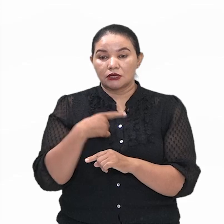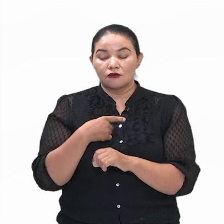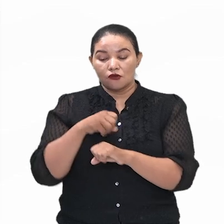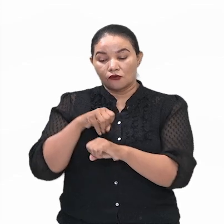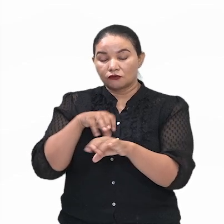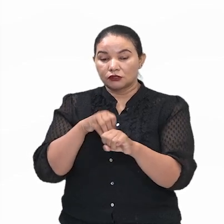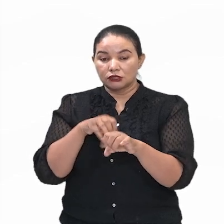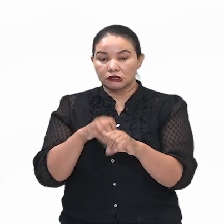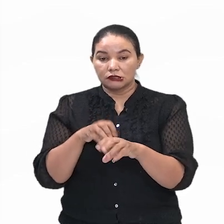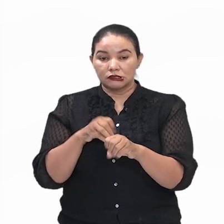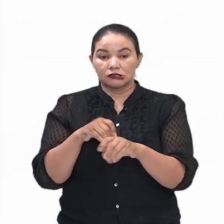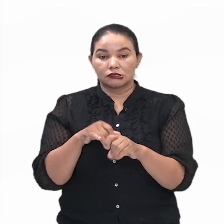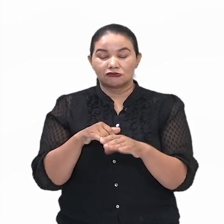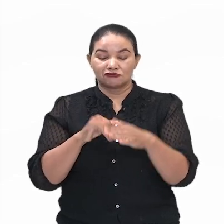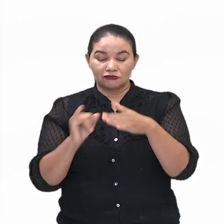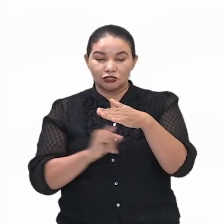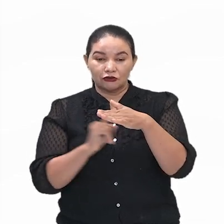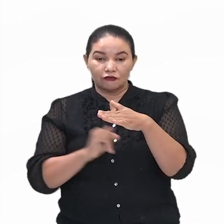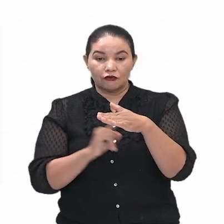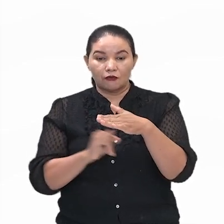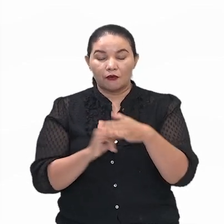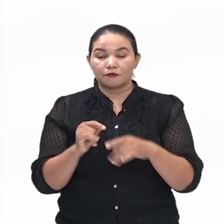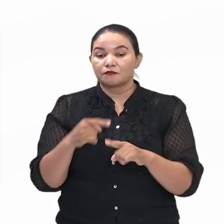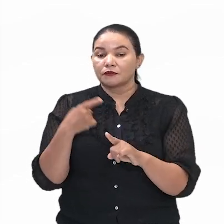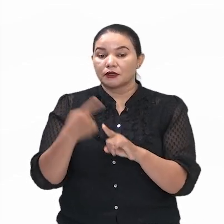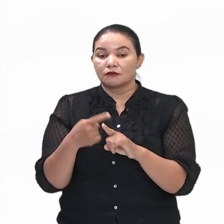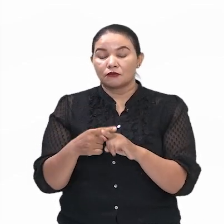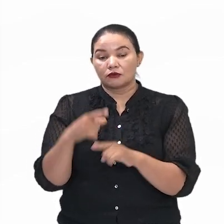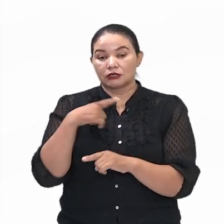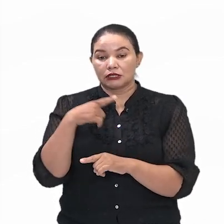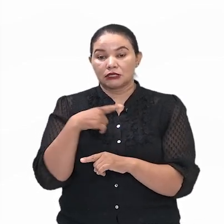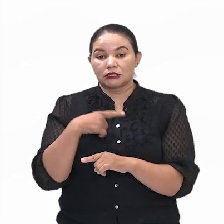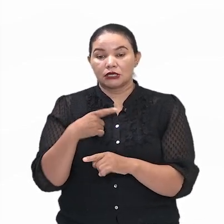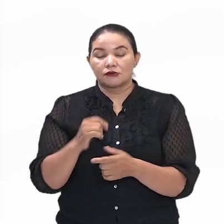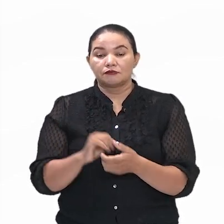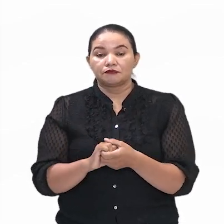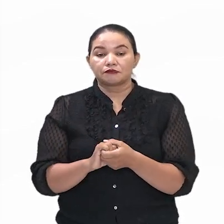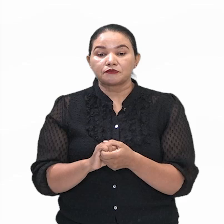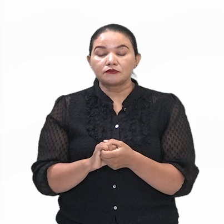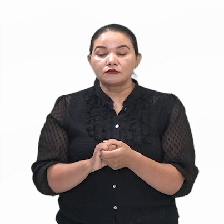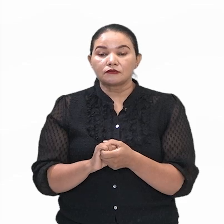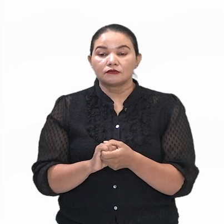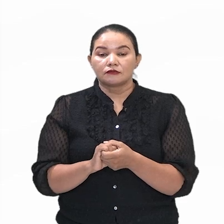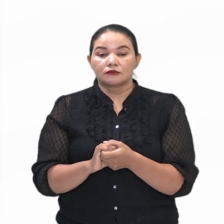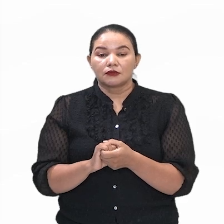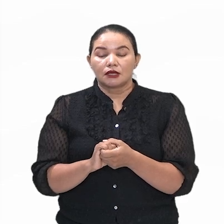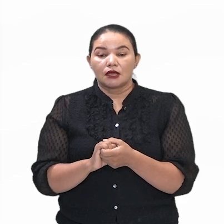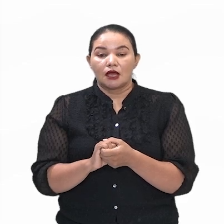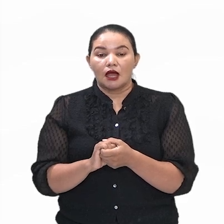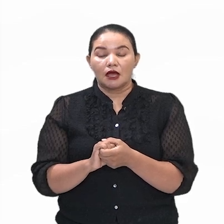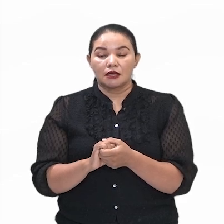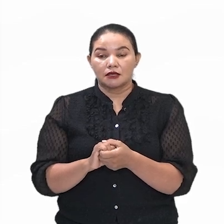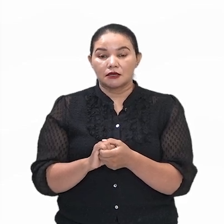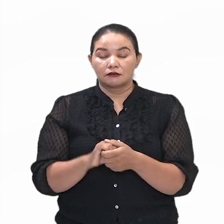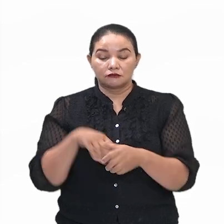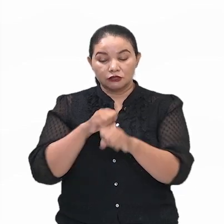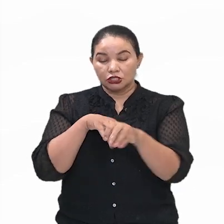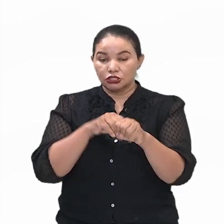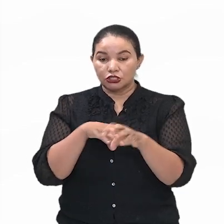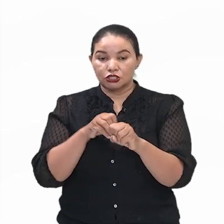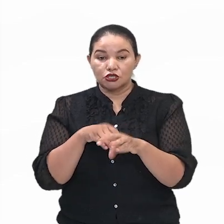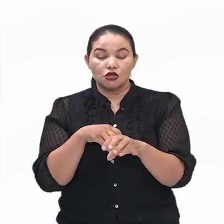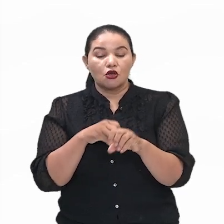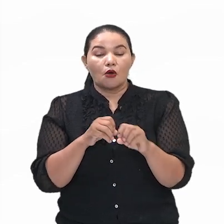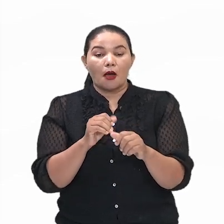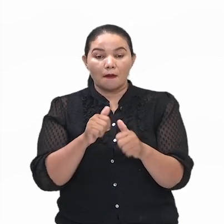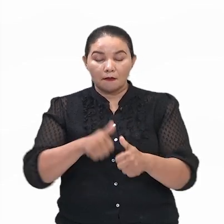educação informal. Ou seja, havia um certo favorecimento, uma certa